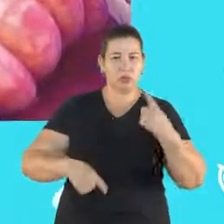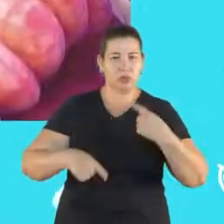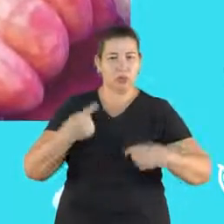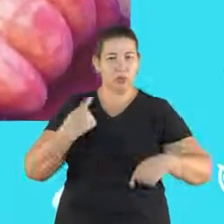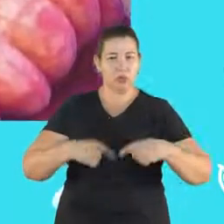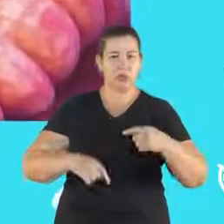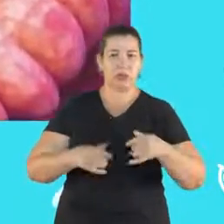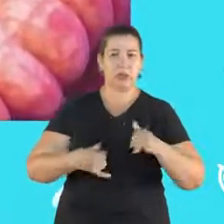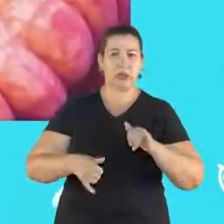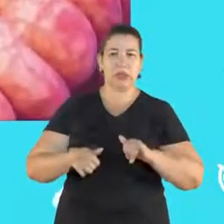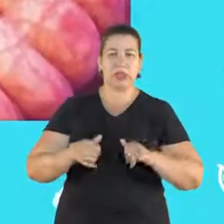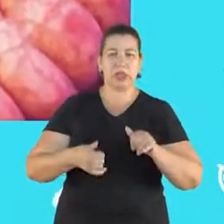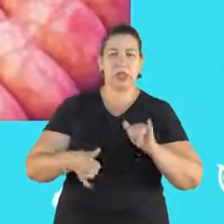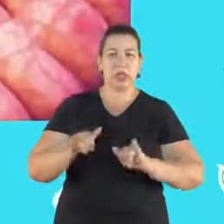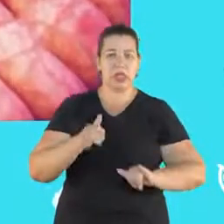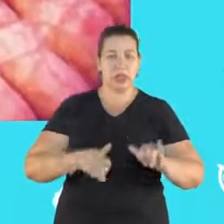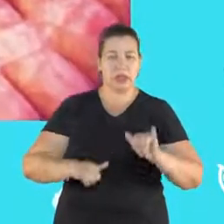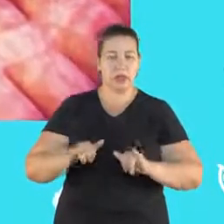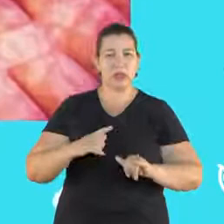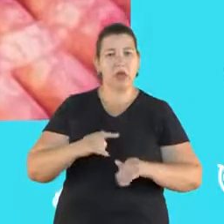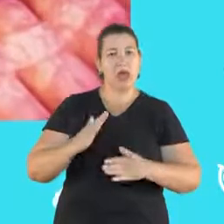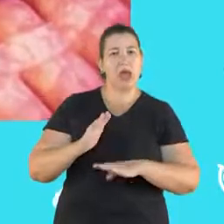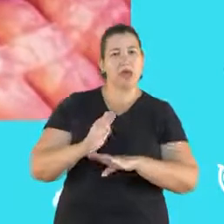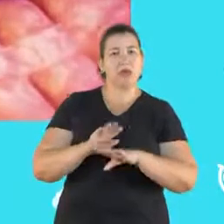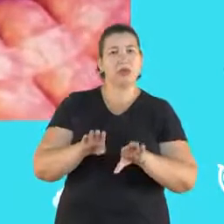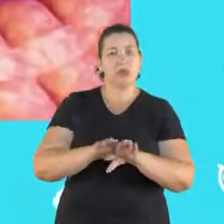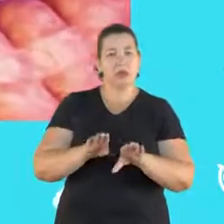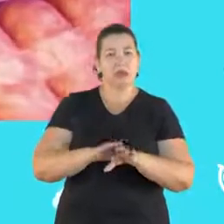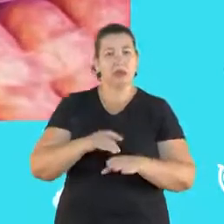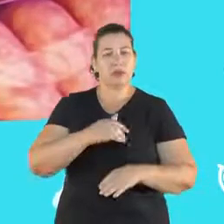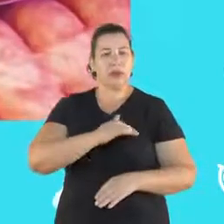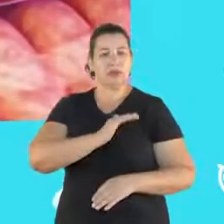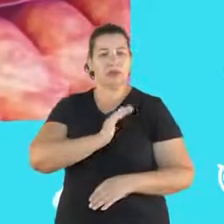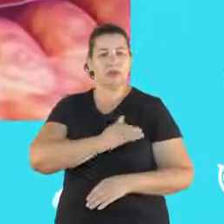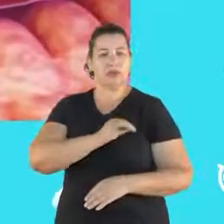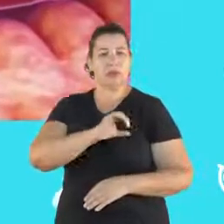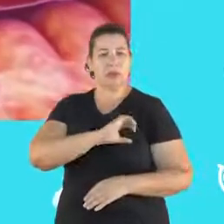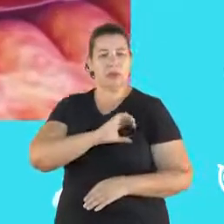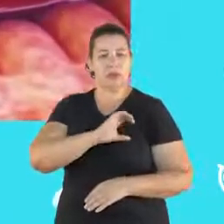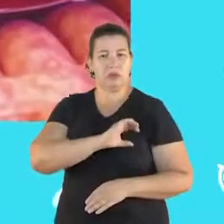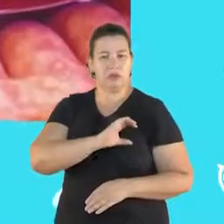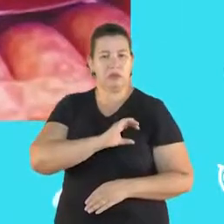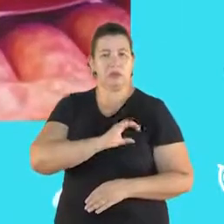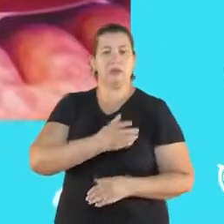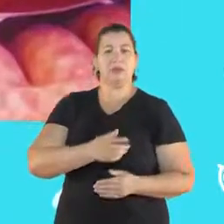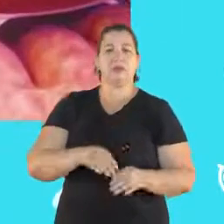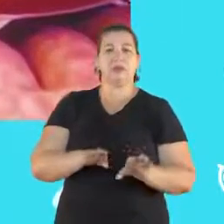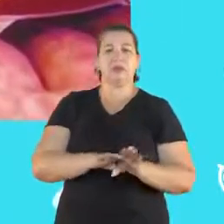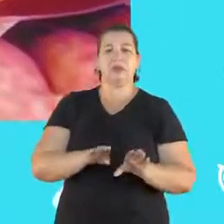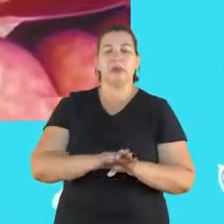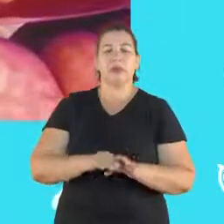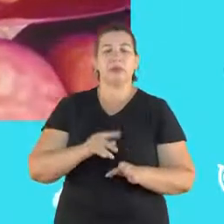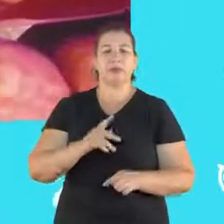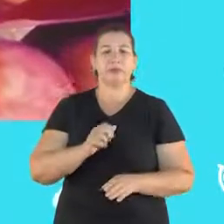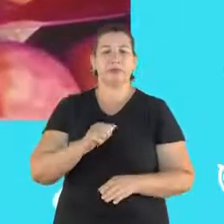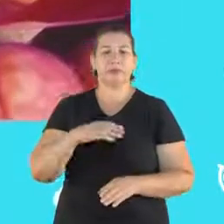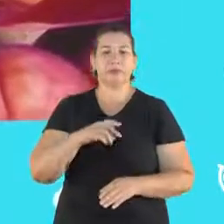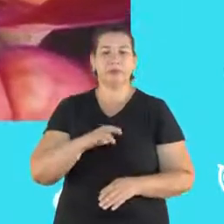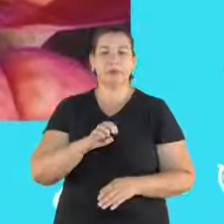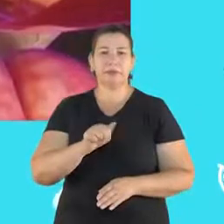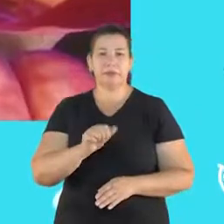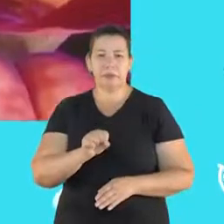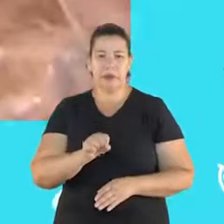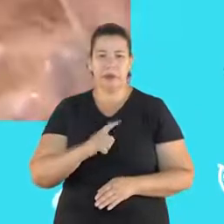cardíaca. Já o pâncreas ajuda a controlar os níveis de glicose no sangue secretando insulina, que leva a glicose do sangue para dentro